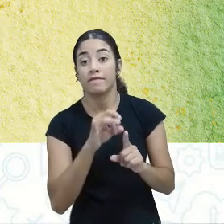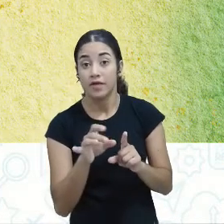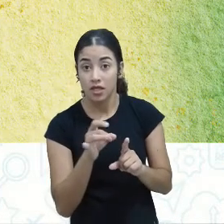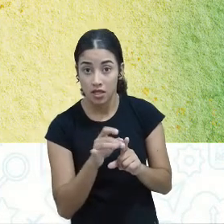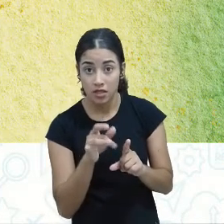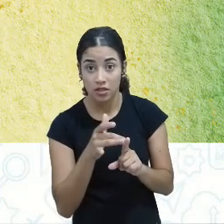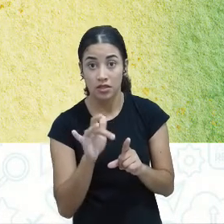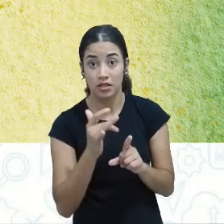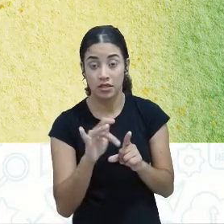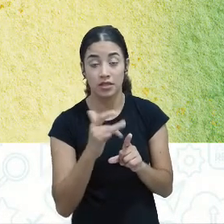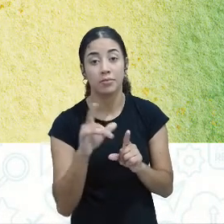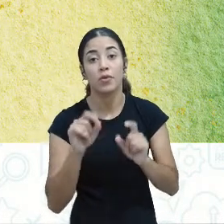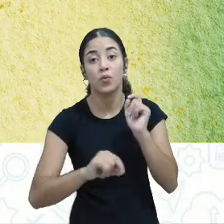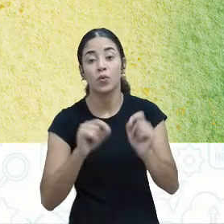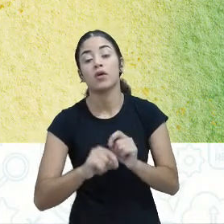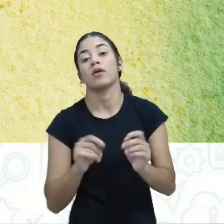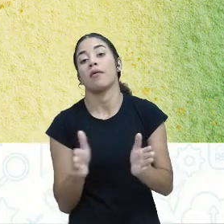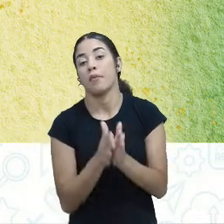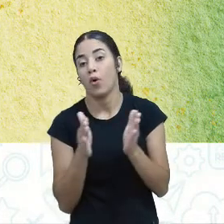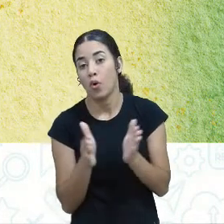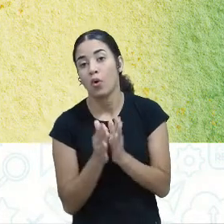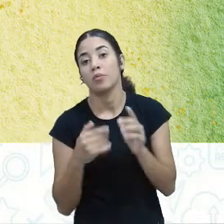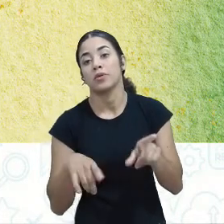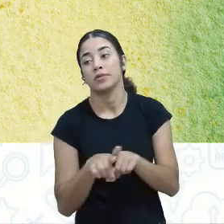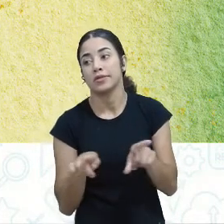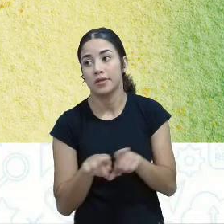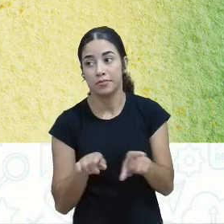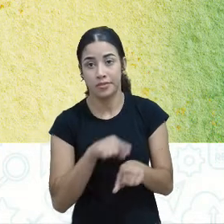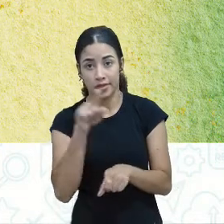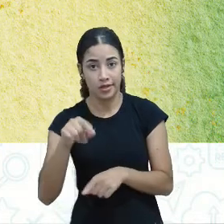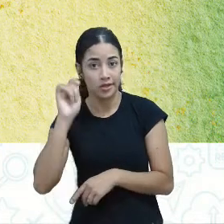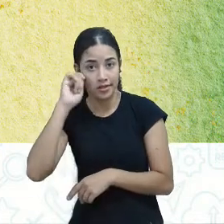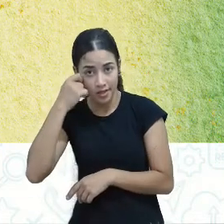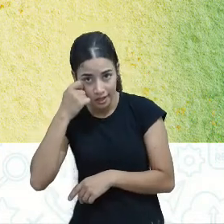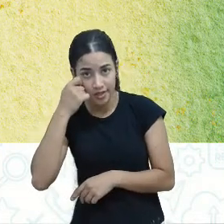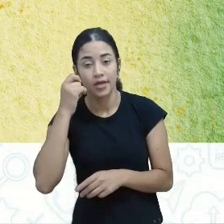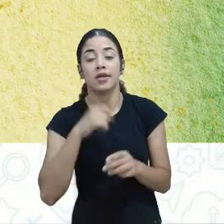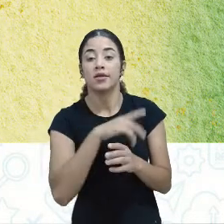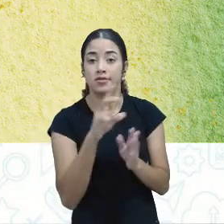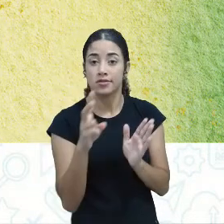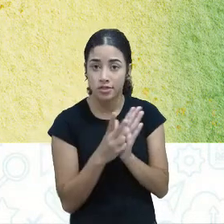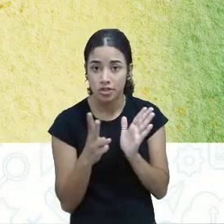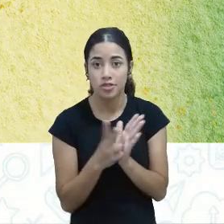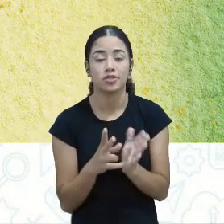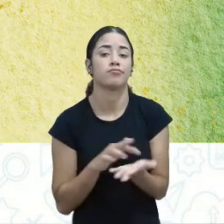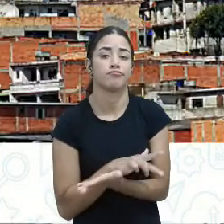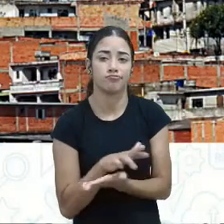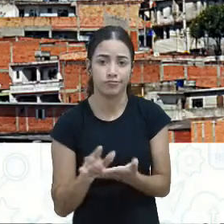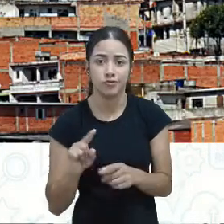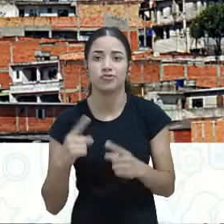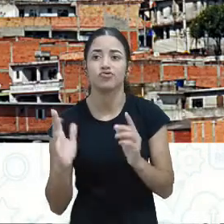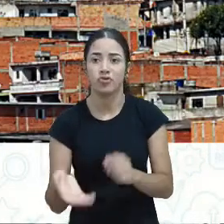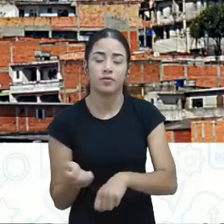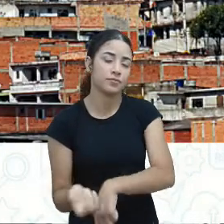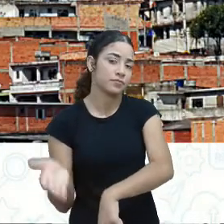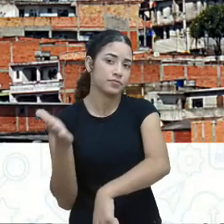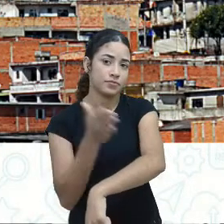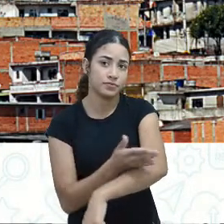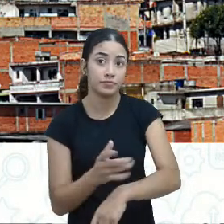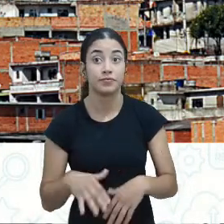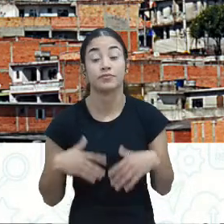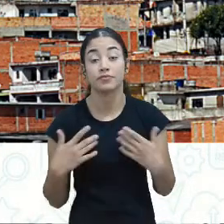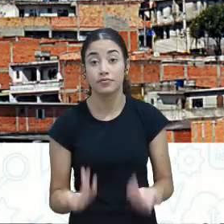a população pobre e negras, as quilombolas e as indígenas, que a gente estava falando isso anteriormente. Ok?